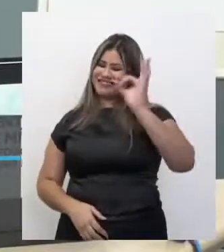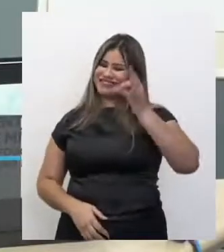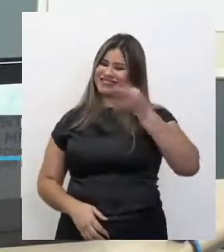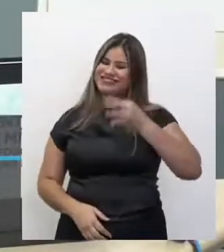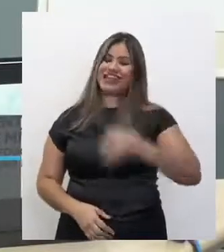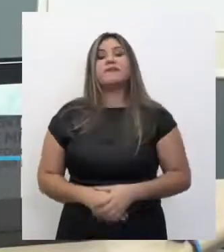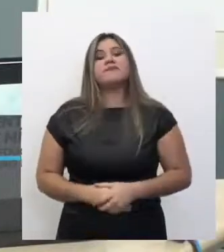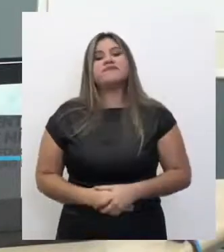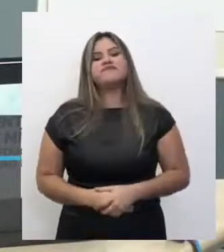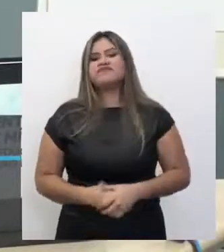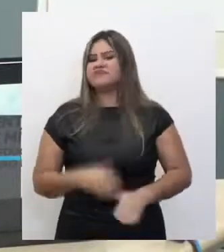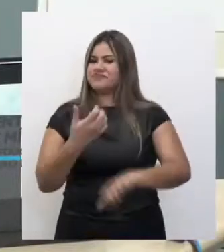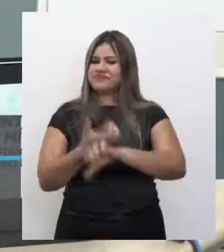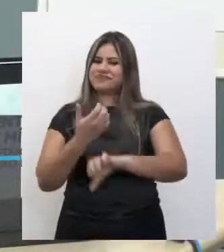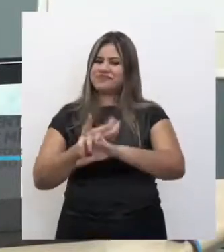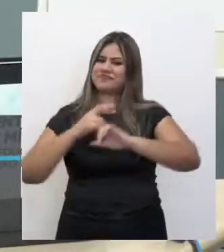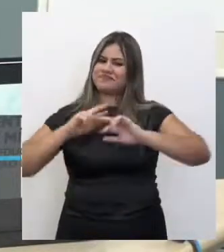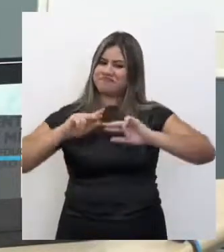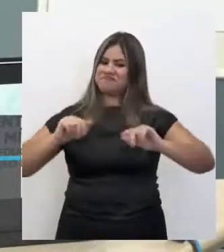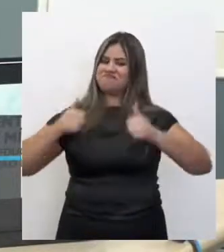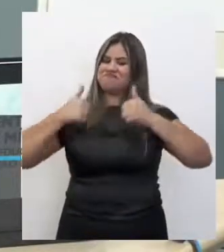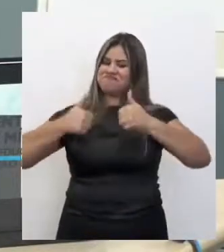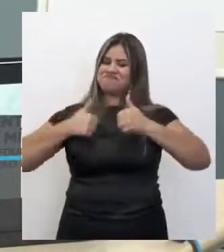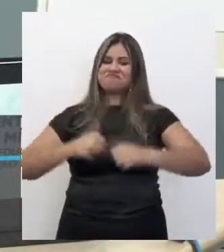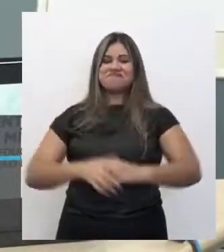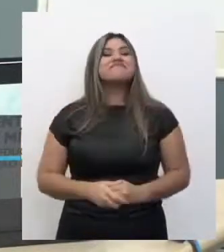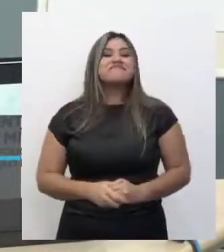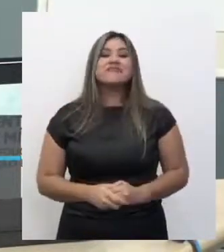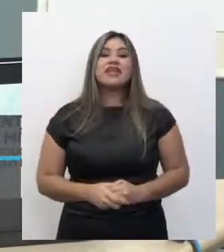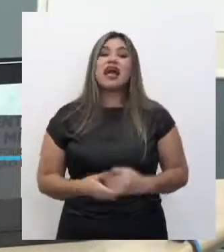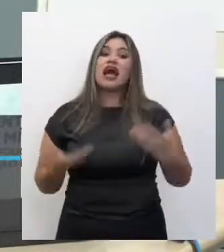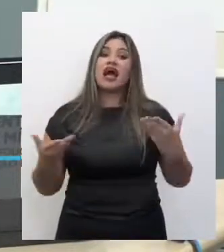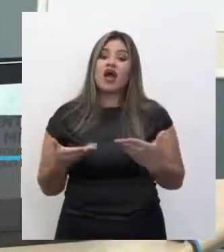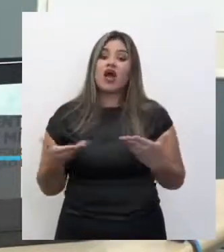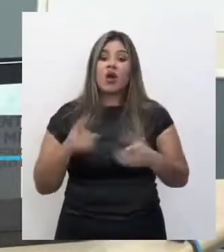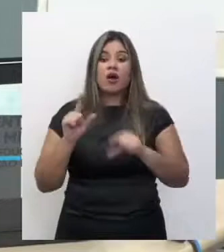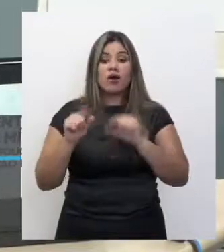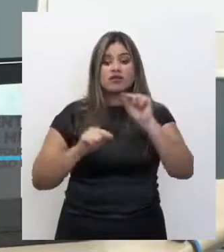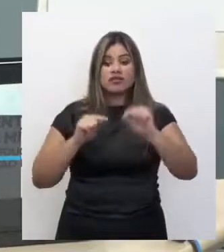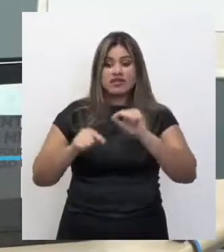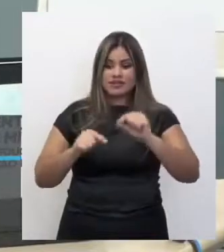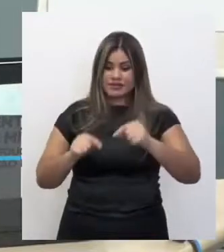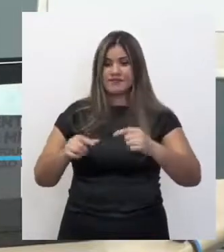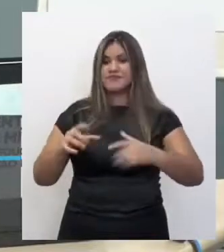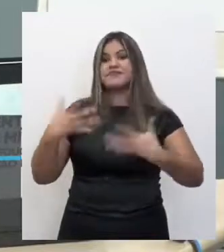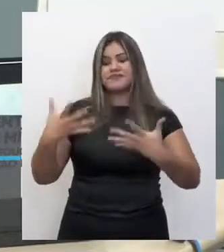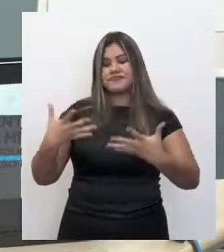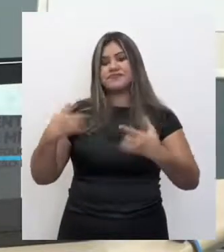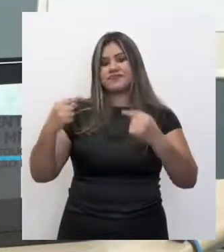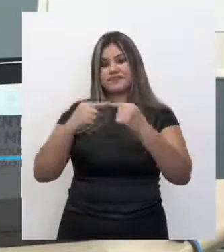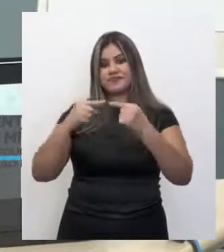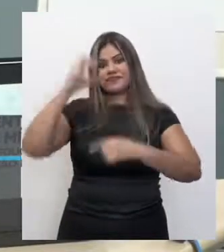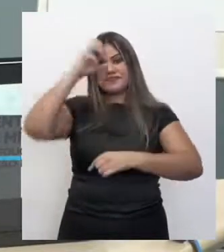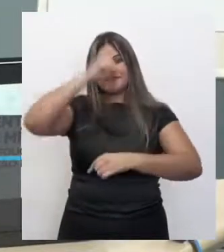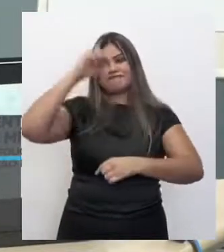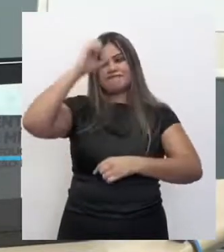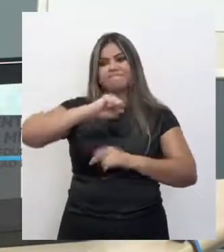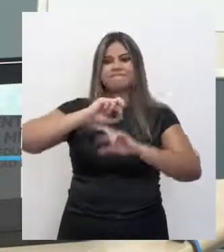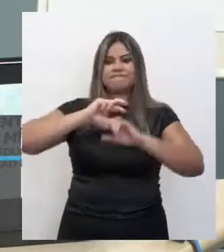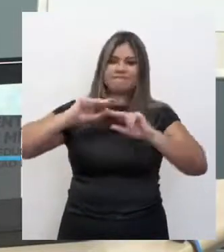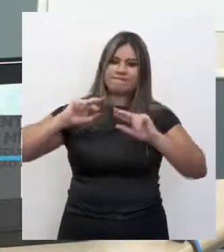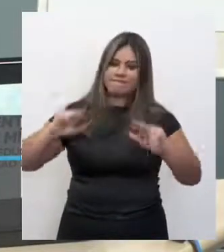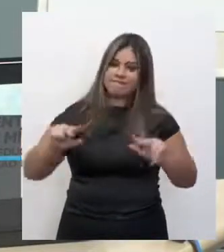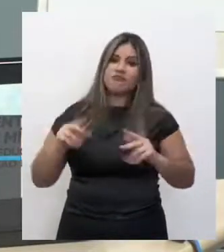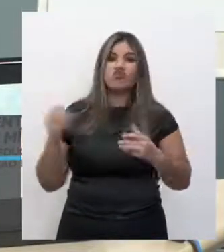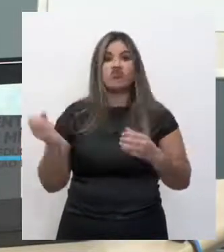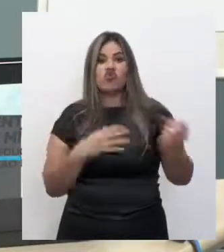muito interdisciplinar. Com Começamos certeza. bem. Nossa, agora a gente acionou aqui conhecimentos, a gente deu conhecimentos novos para quem